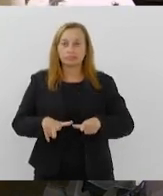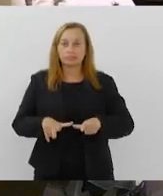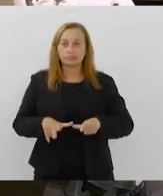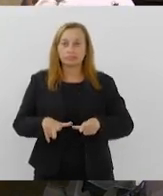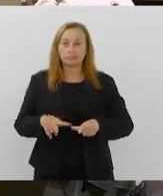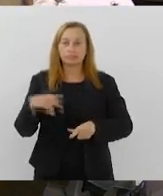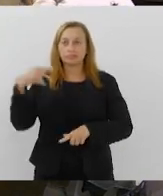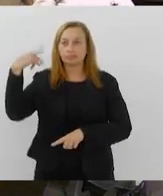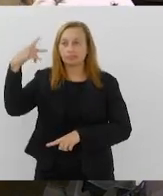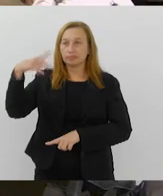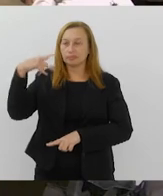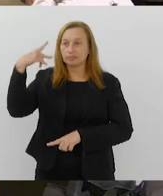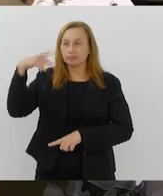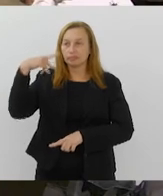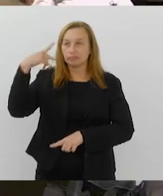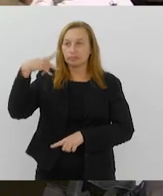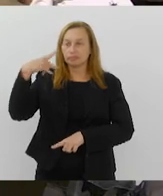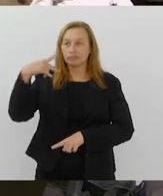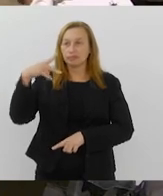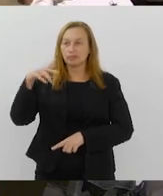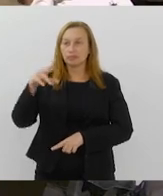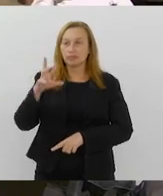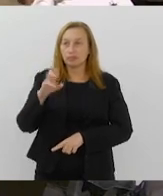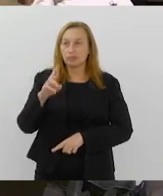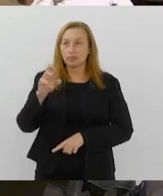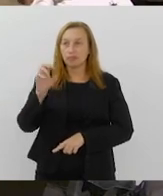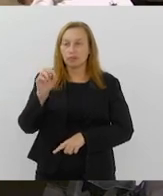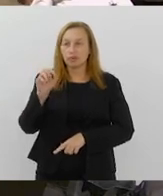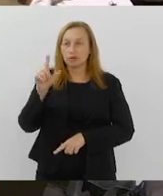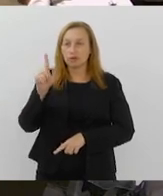vereador Rogério Amorim.